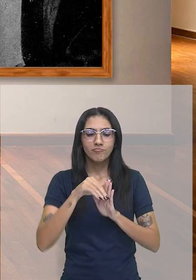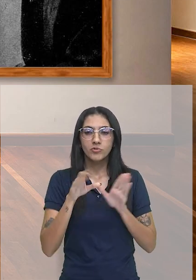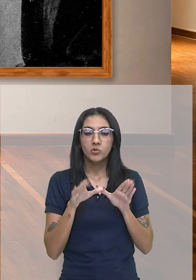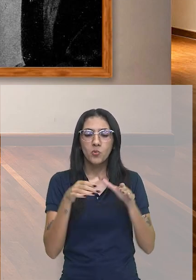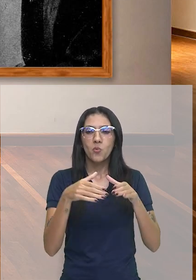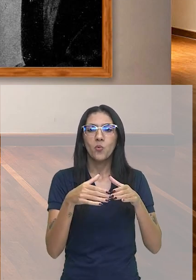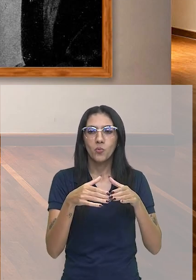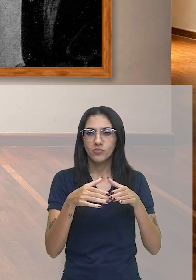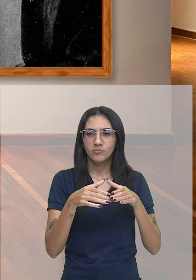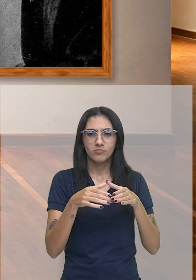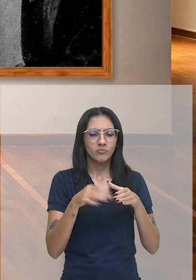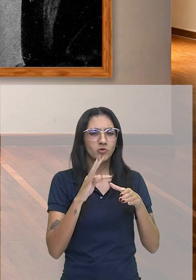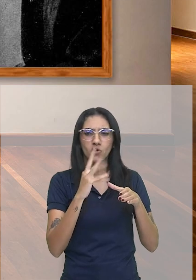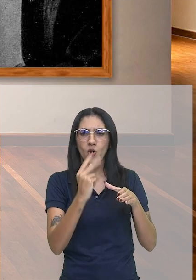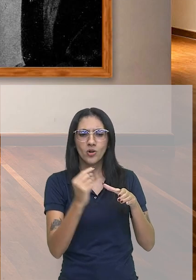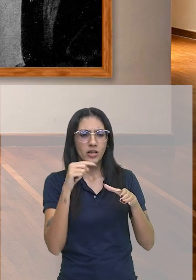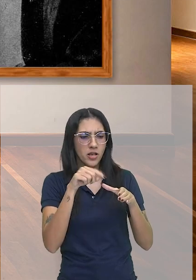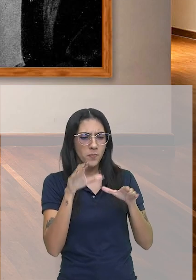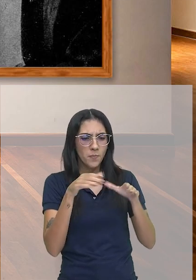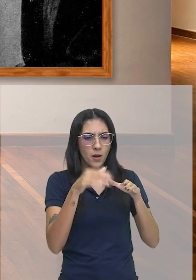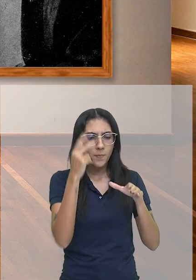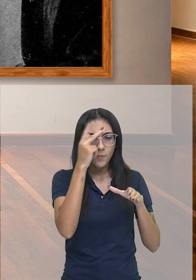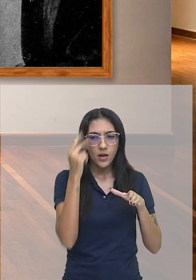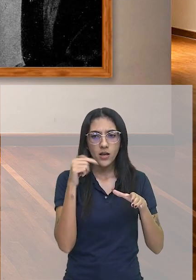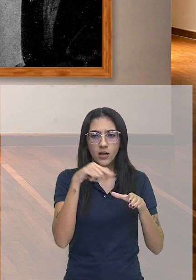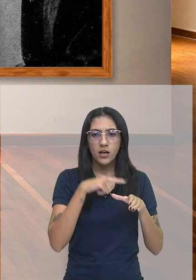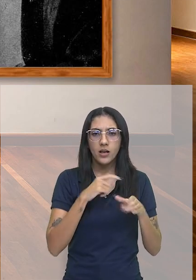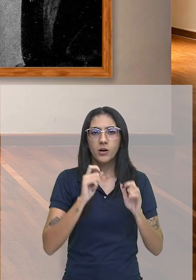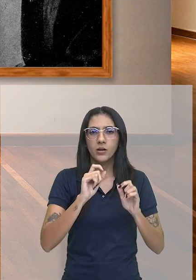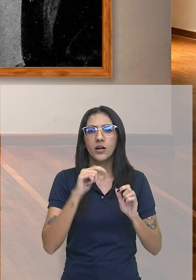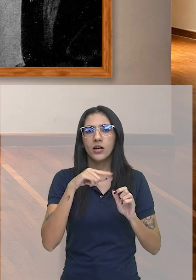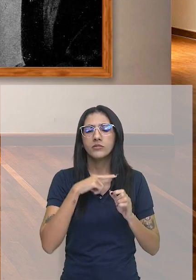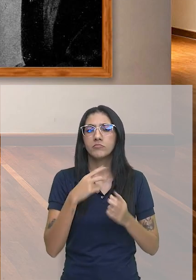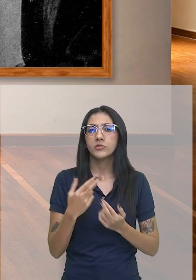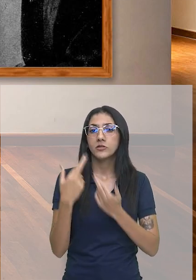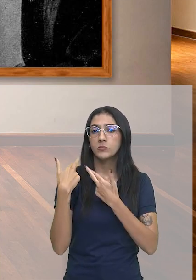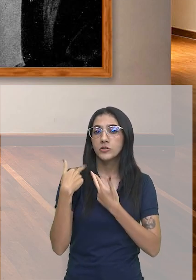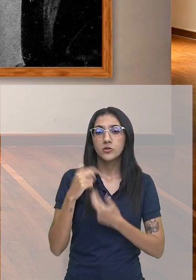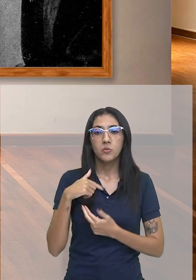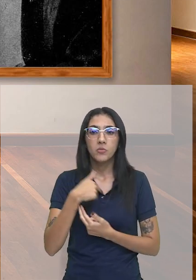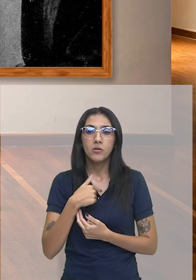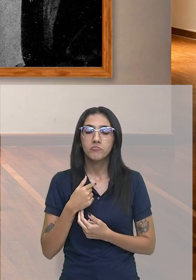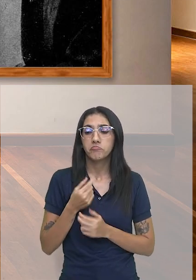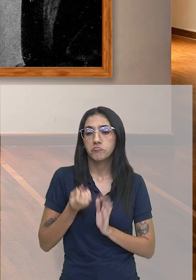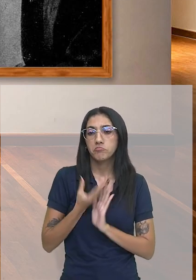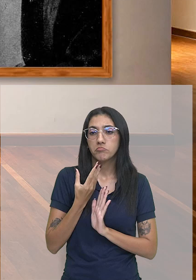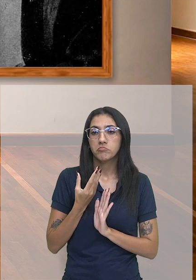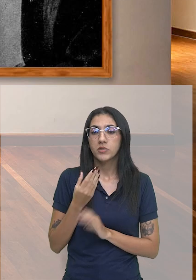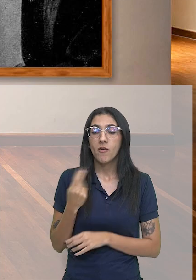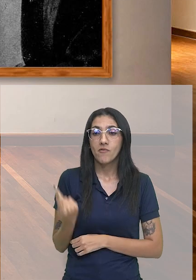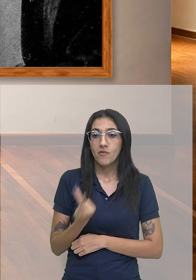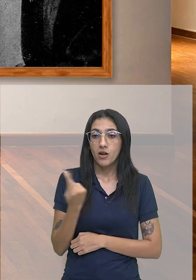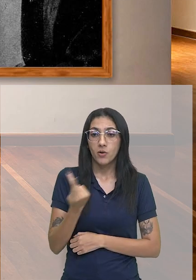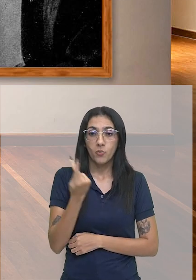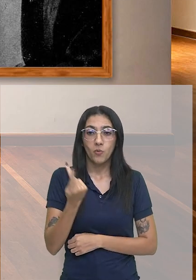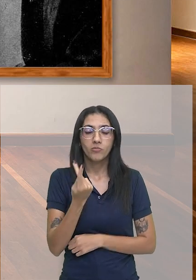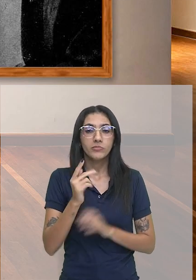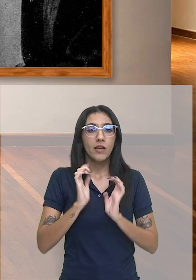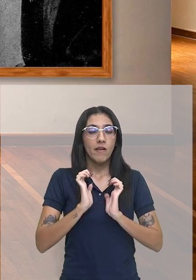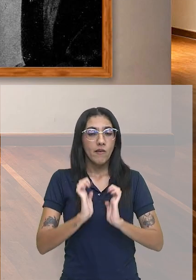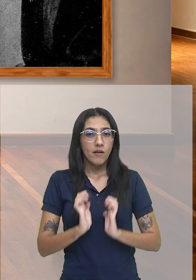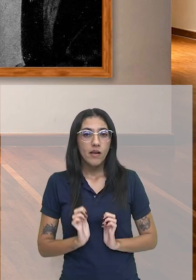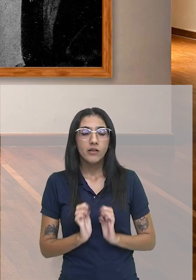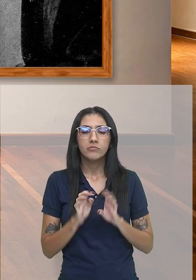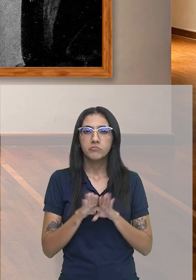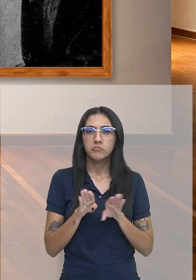tempo. Ela é a responsável pela formação de nossos valores morais, de nossos